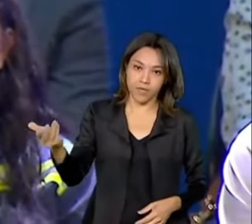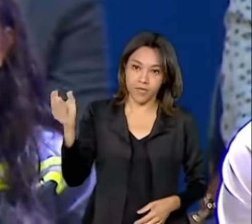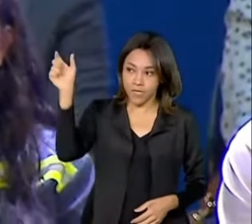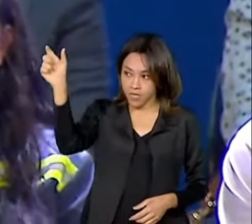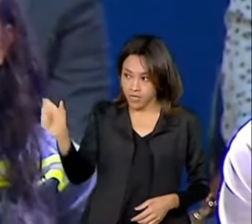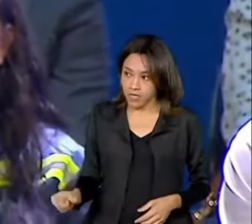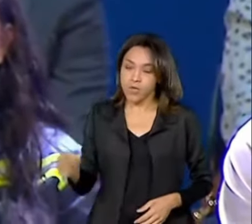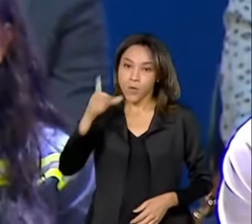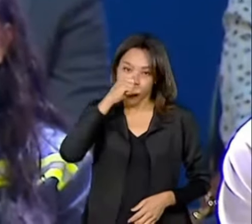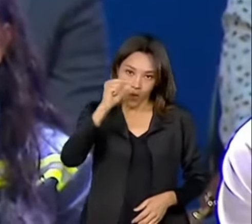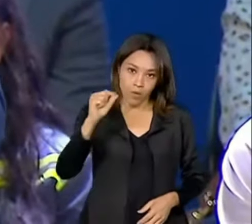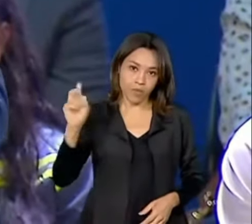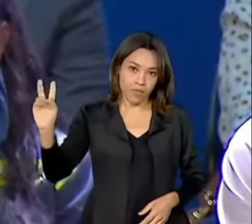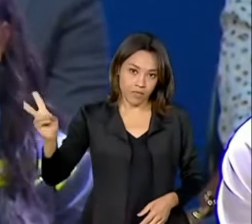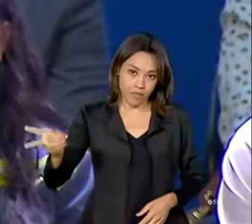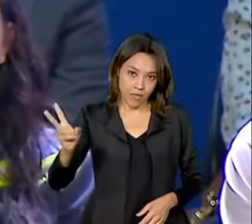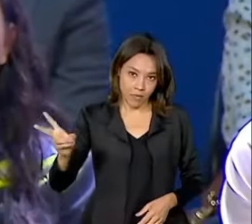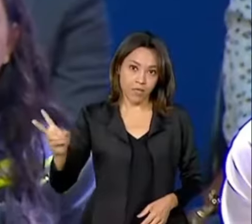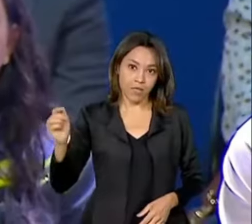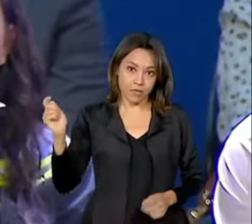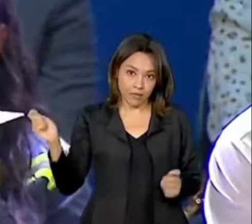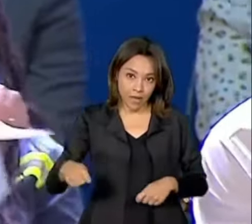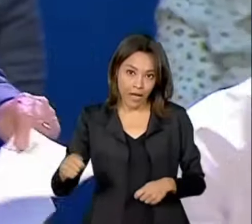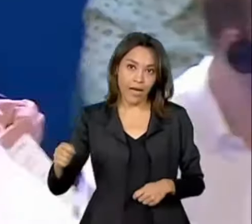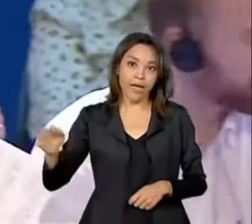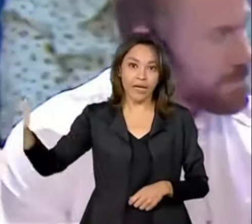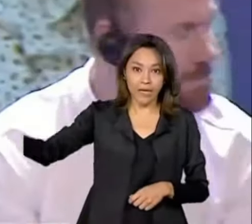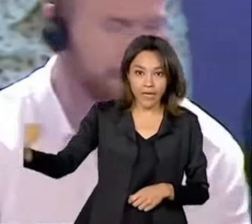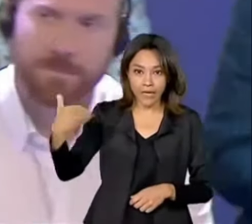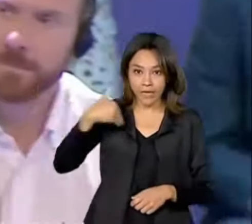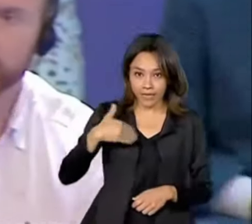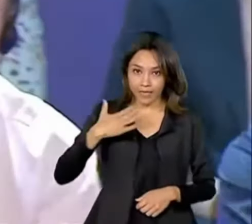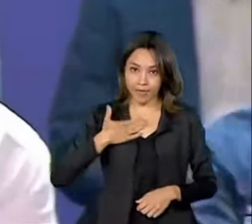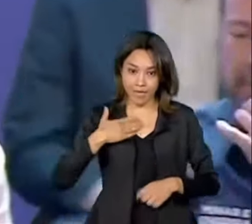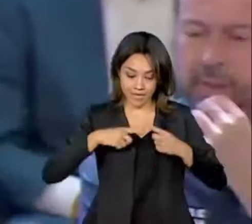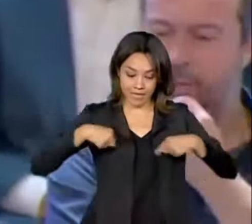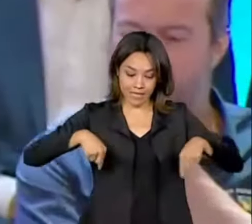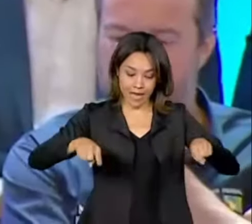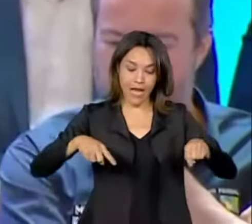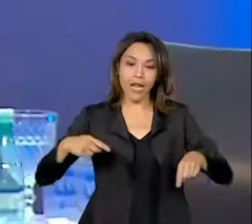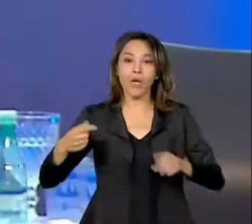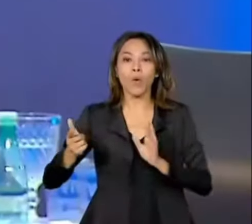toda vez que o Alckmin pode, ele entra na minha sala com um papelzinho